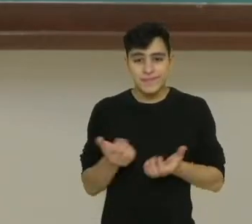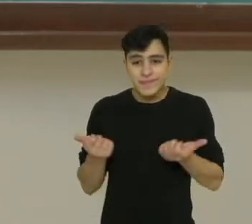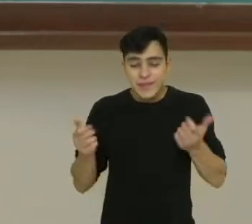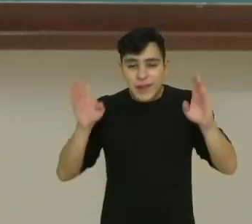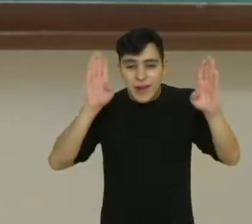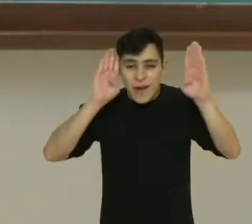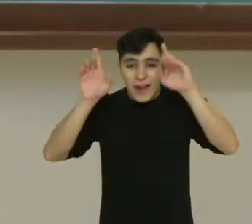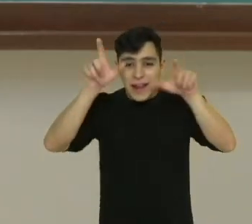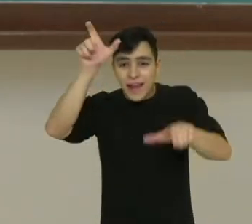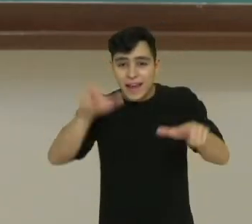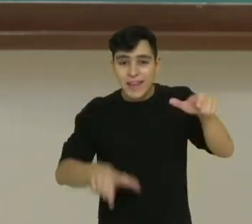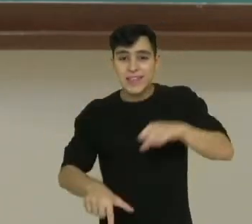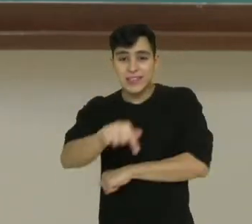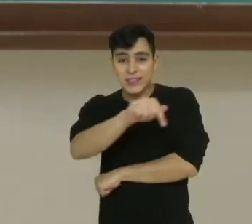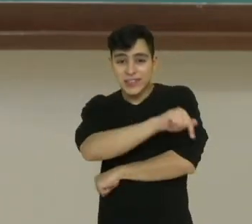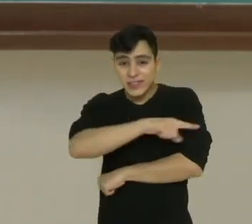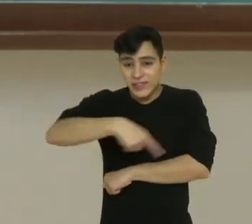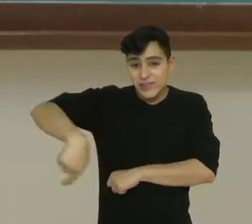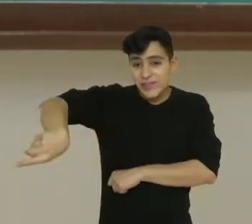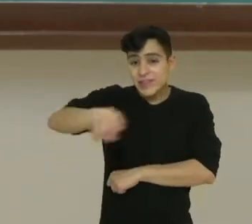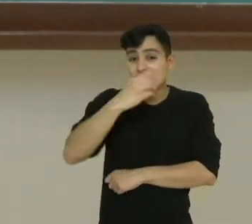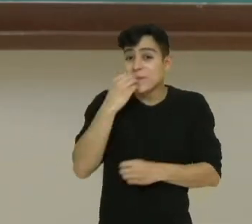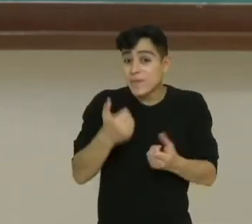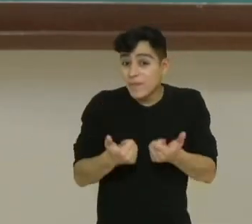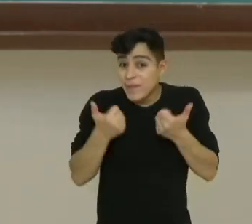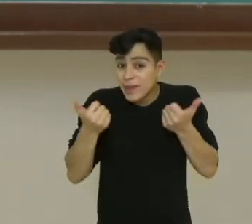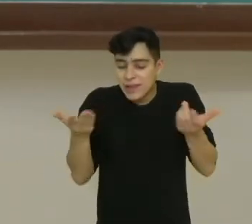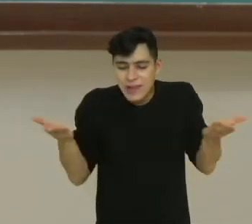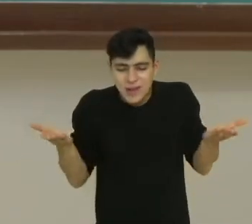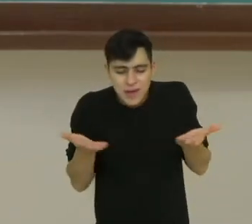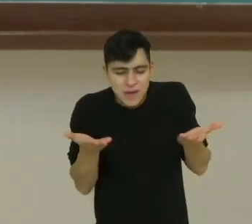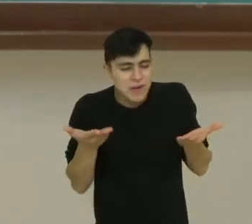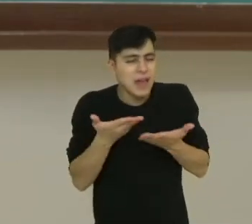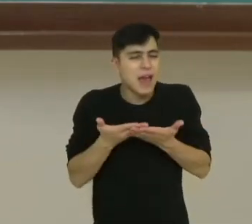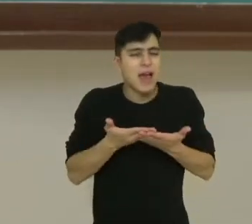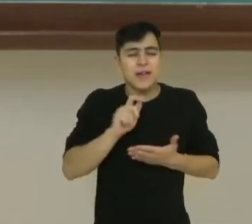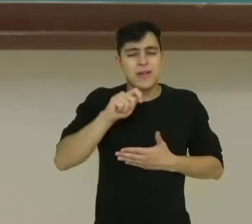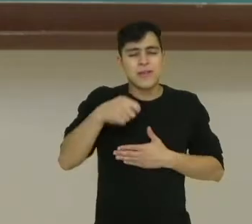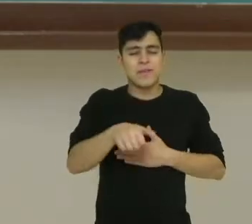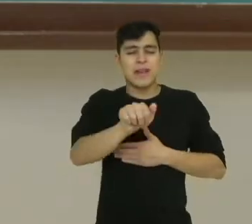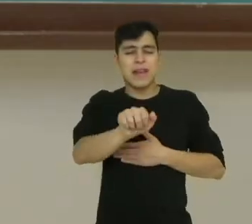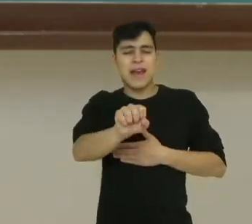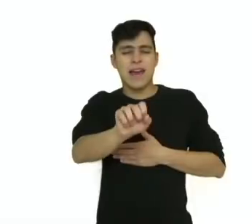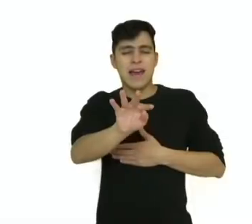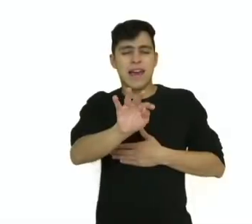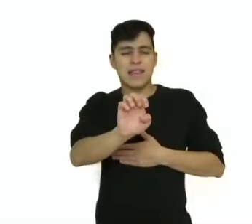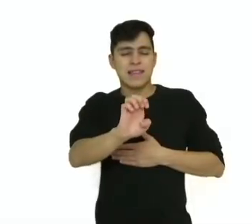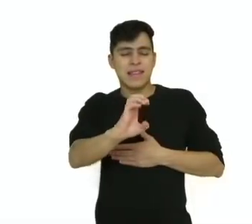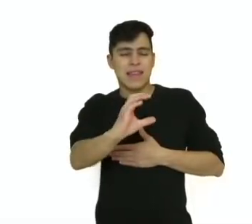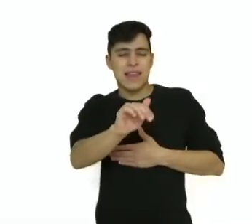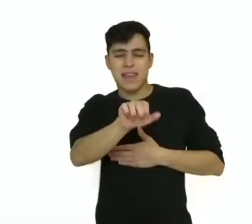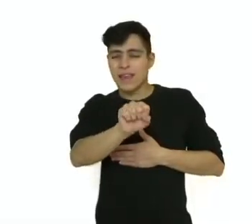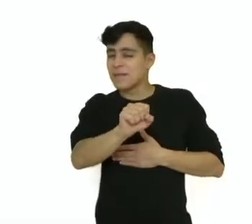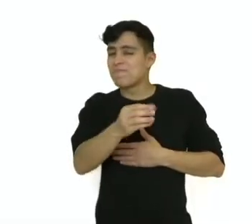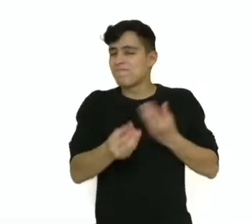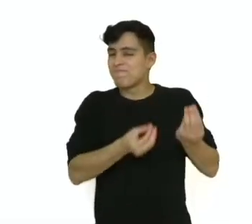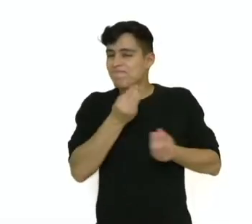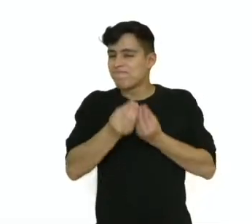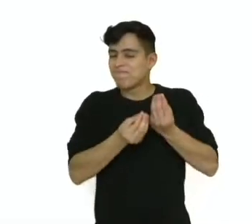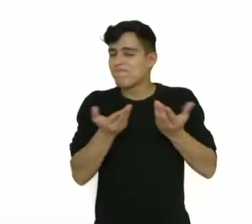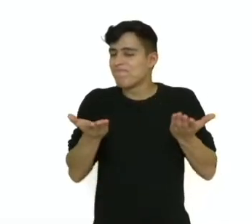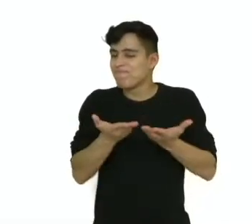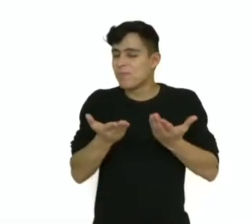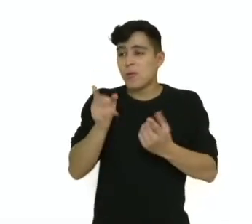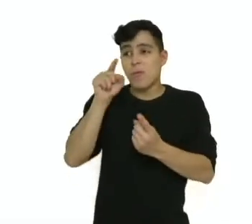Olá, sétimos anos, tudo bem com vocês? Nessa aula nós vamos falar sobre os astecas, tá? Então vamos entender, vamos ver o objetivo dessa aula de